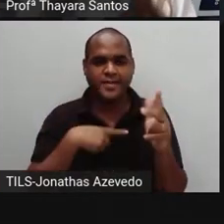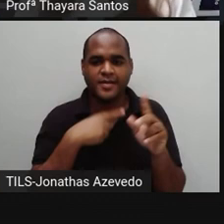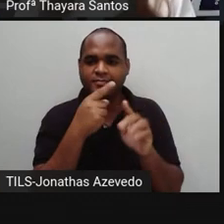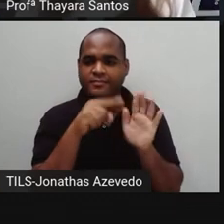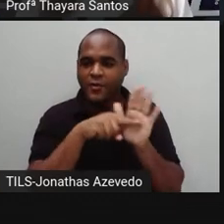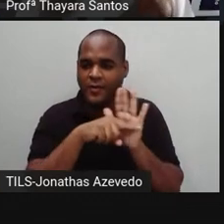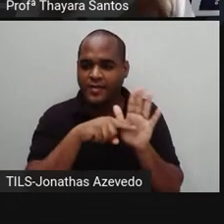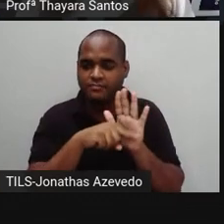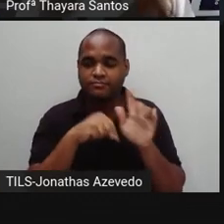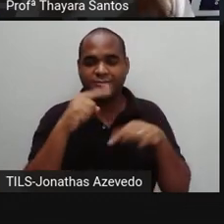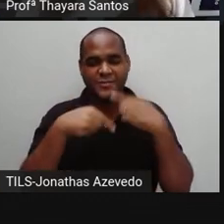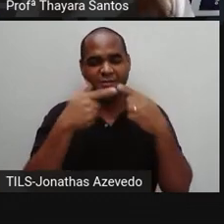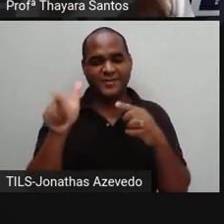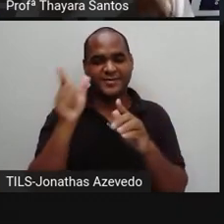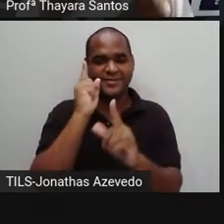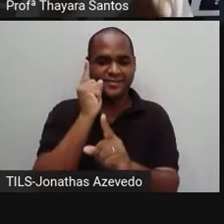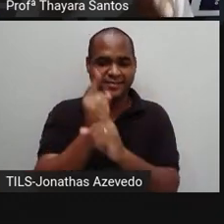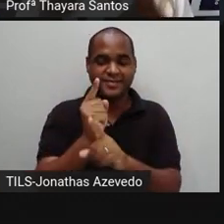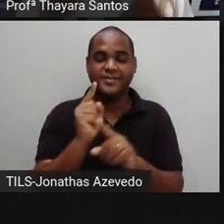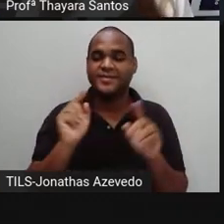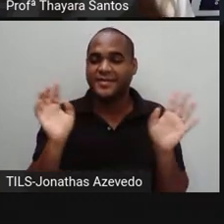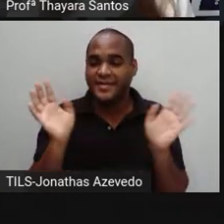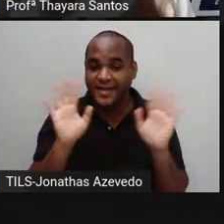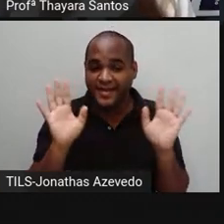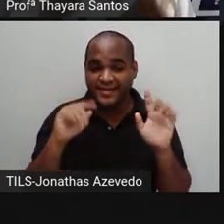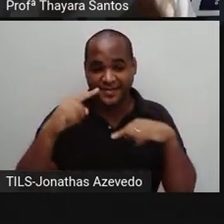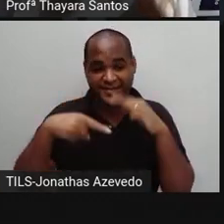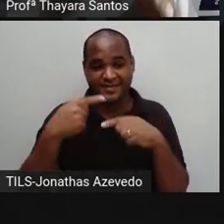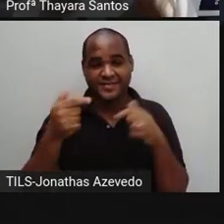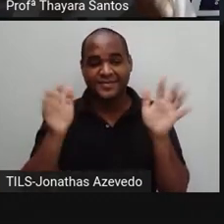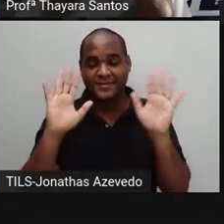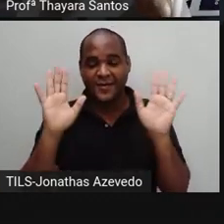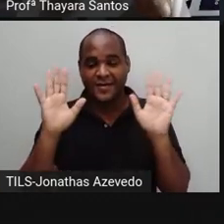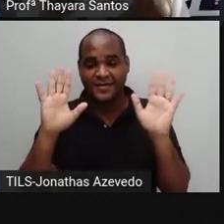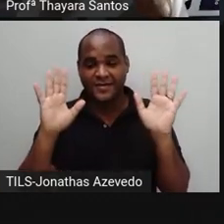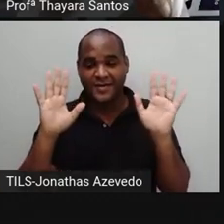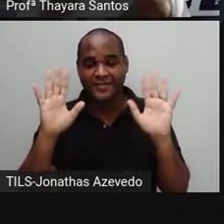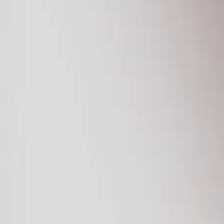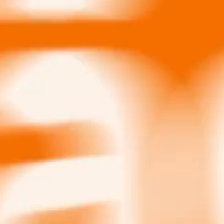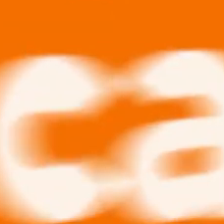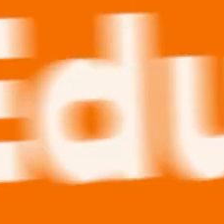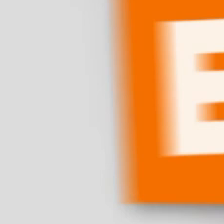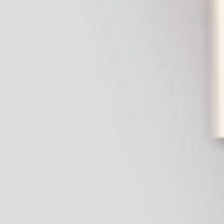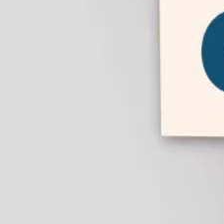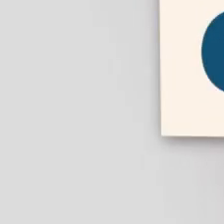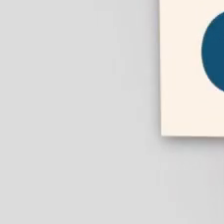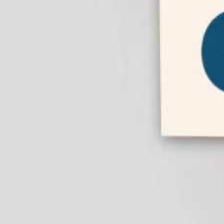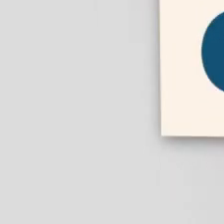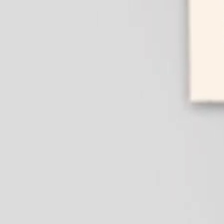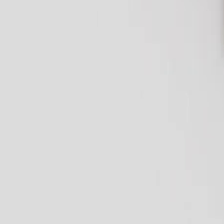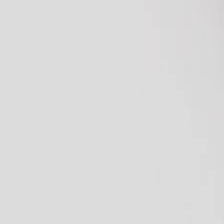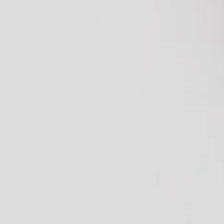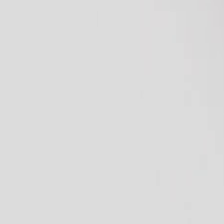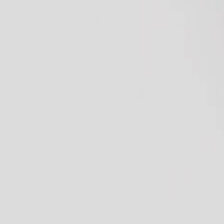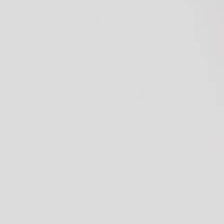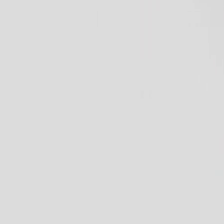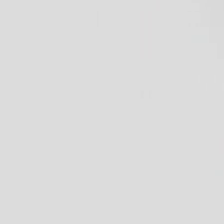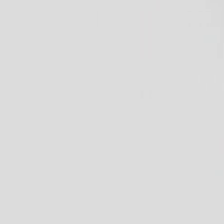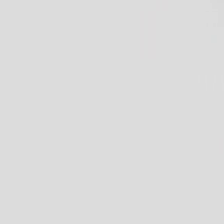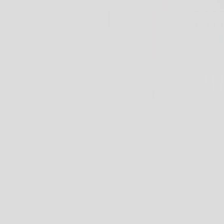a gente se vê na próxima aula. Então, até lá, pessoal. Até a próxima aula. Tchau, tchau. Tchau, tchau.